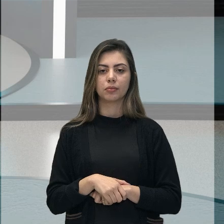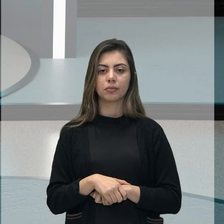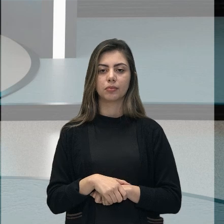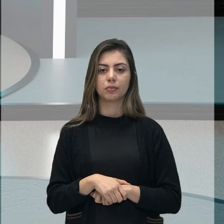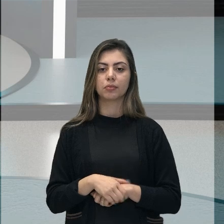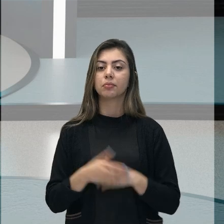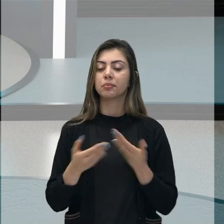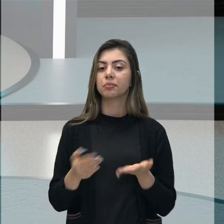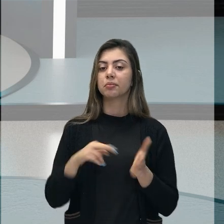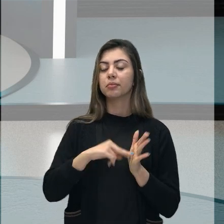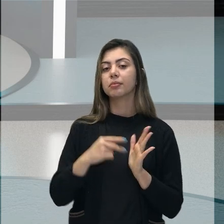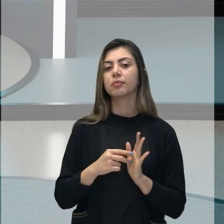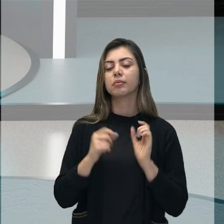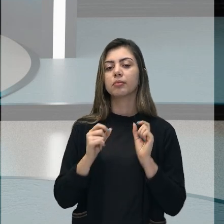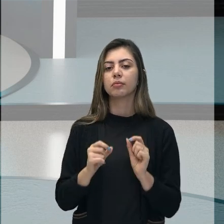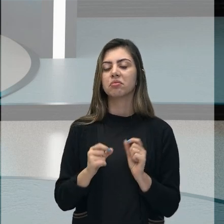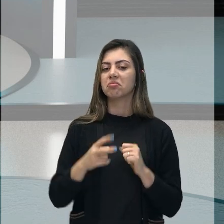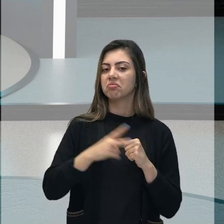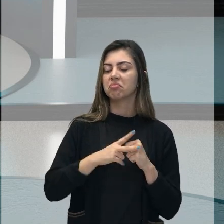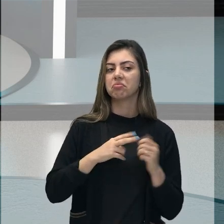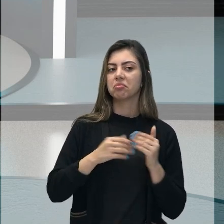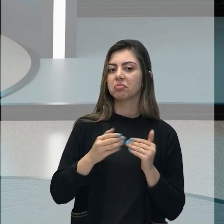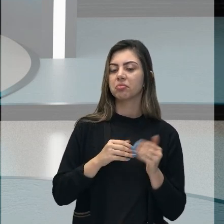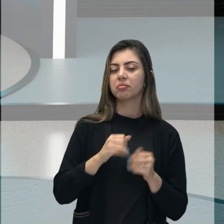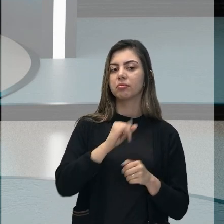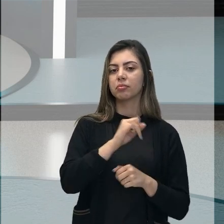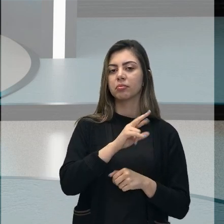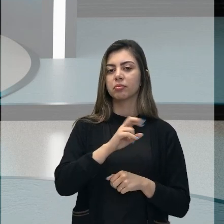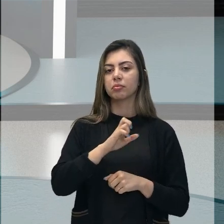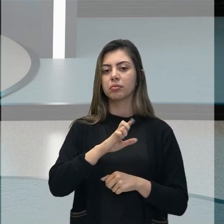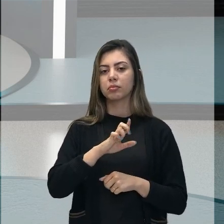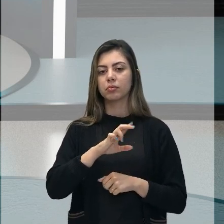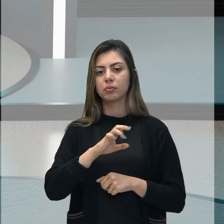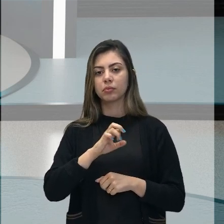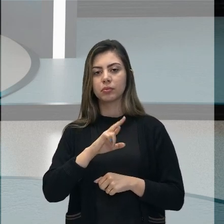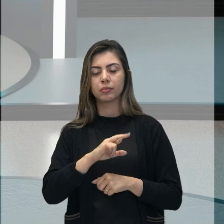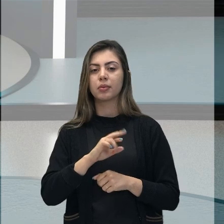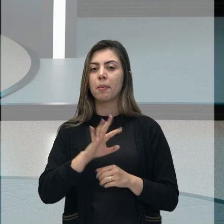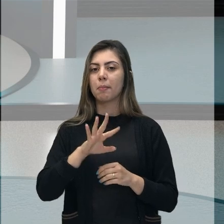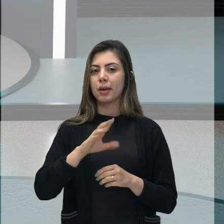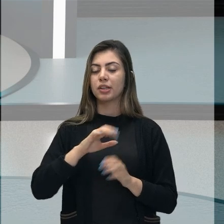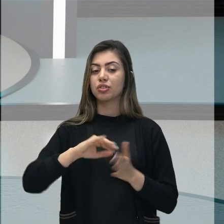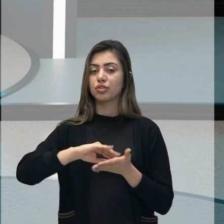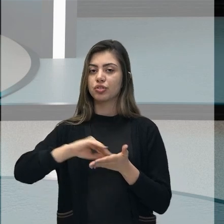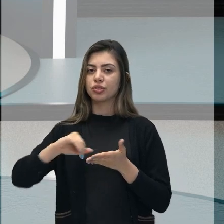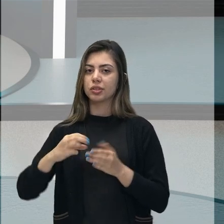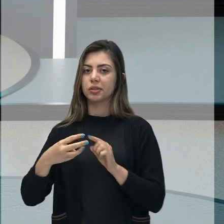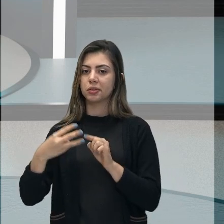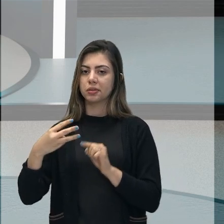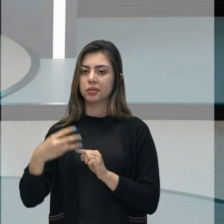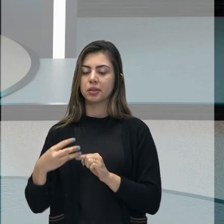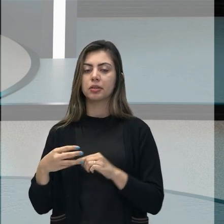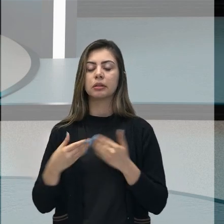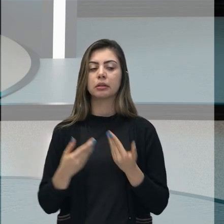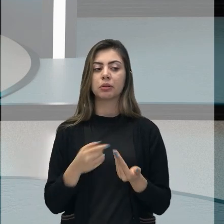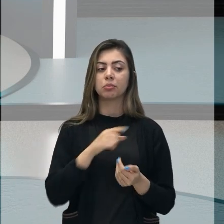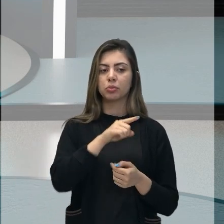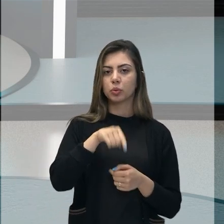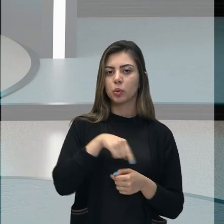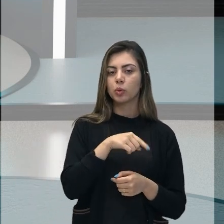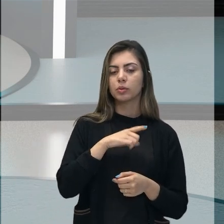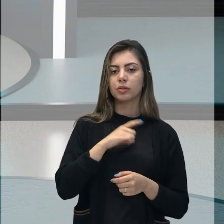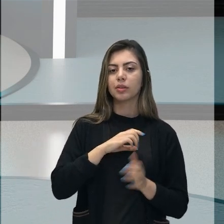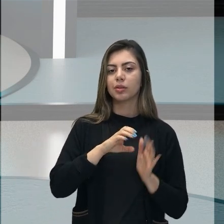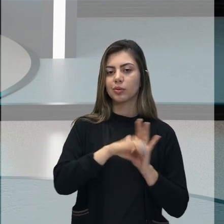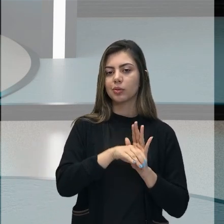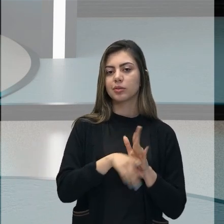quer dizer que qualquer verbo irregular no espanhol, menos 3, daqui a pouco eu vou dizer quais são esses 3, eles seguem o mesmo conceito